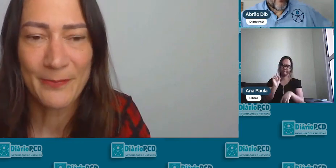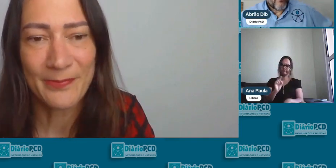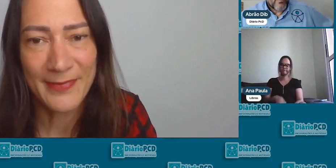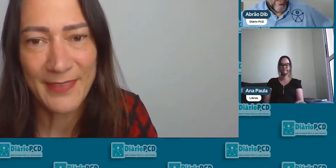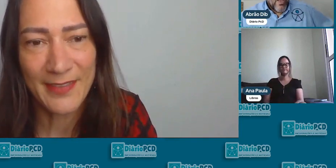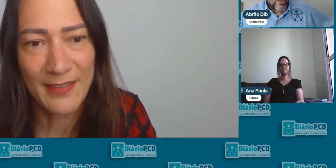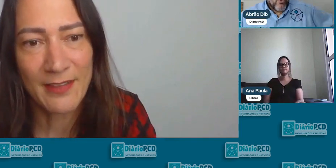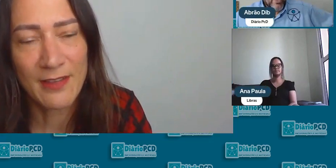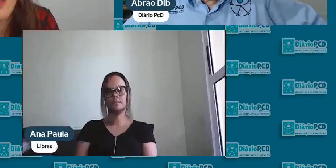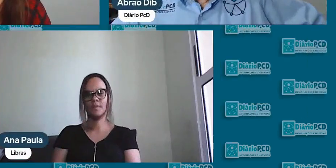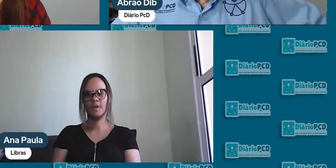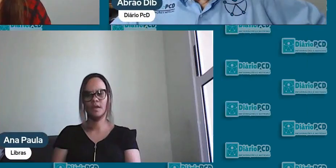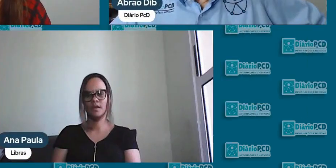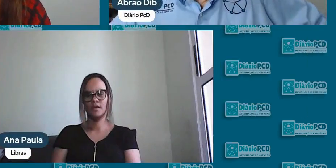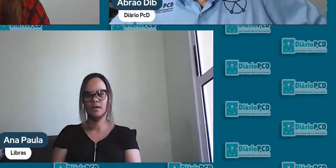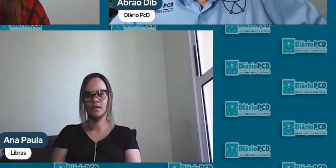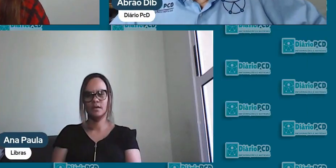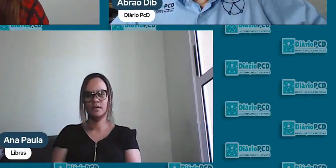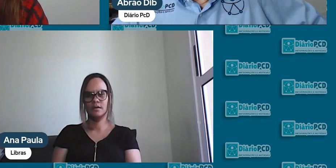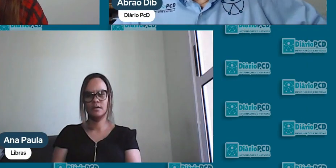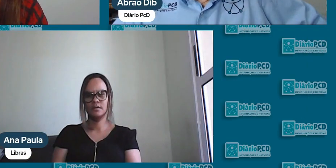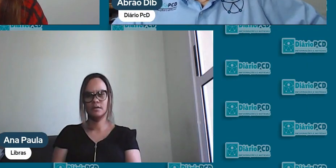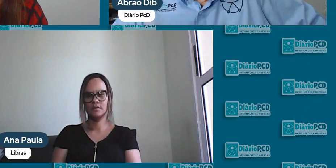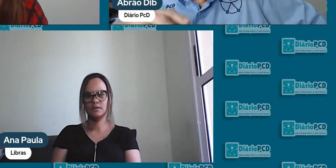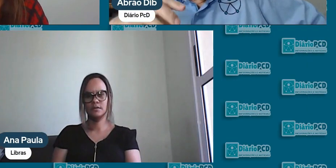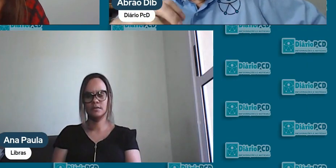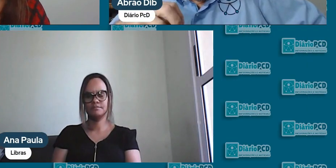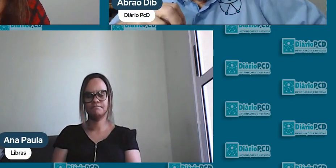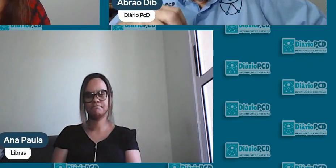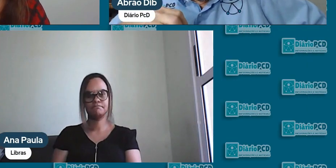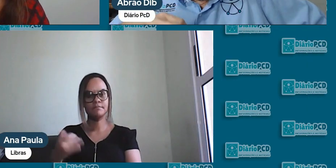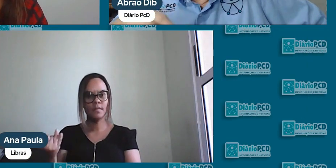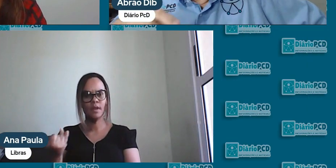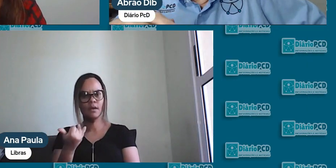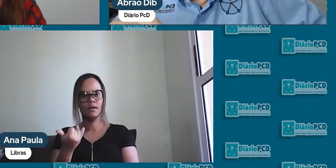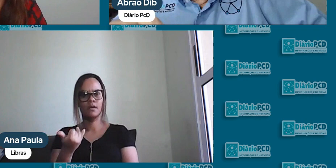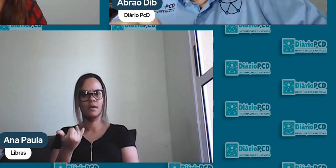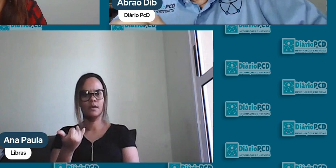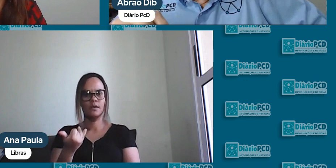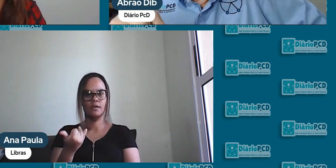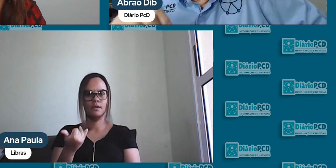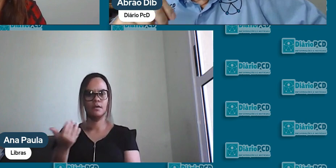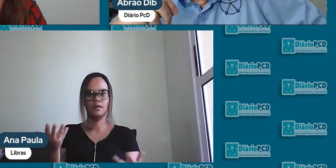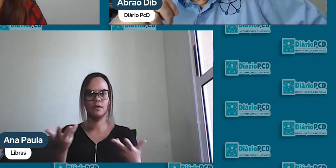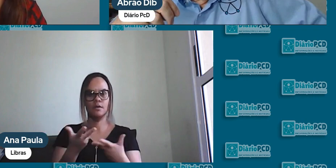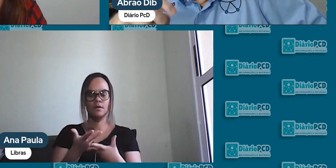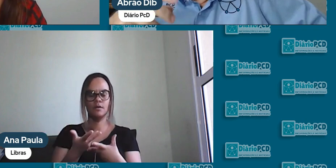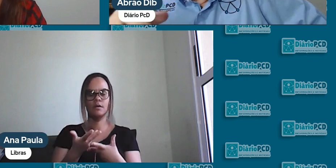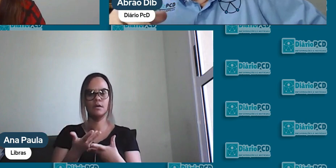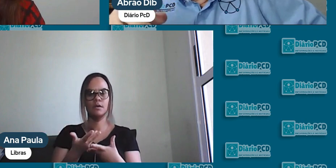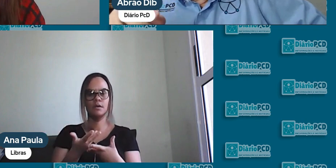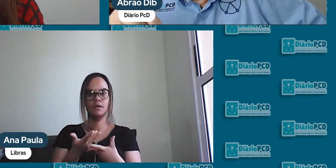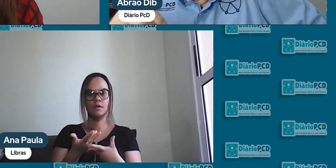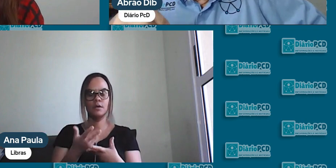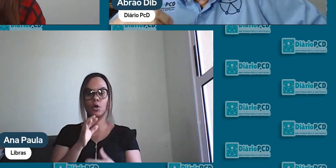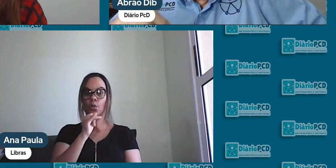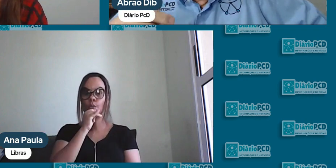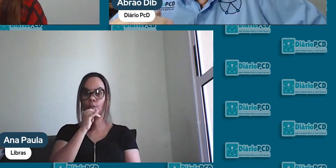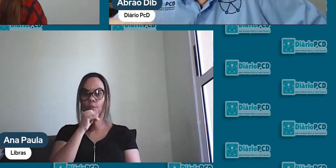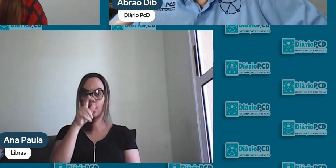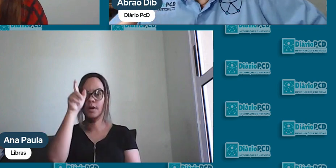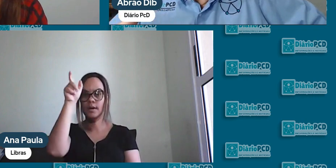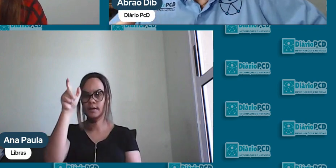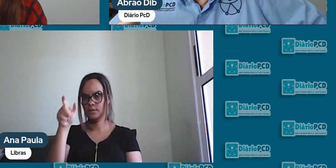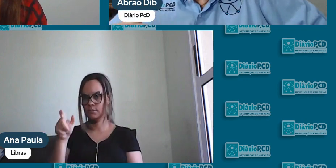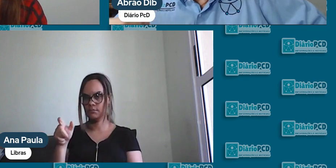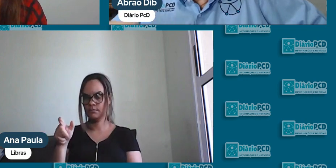importante. Agora, me diz uma coisa, doutora. Eu vou trazer a situação, por exemplo, de